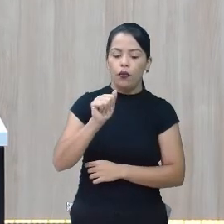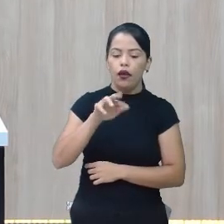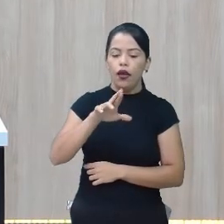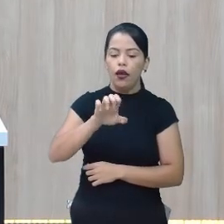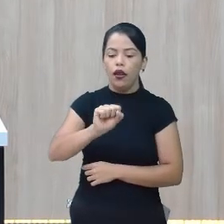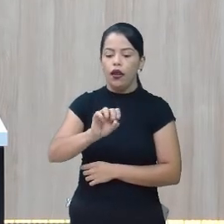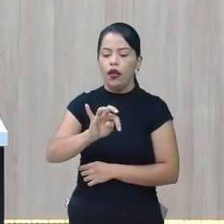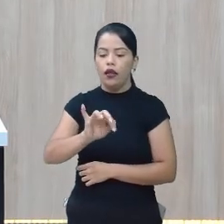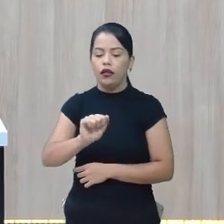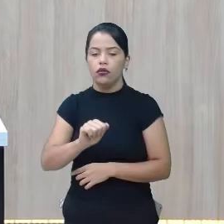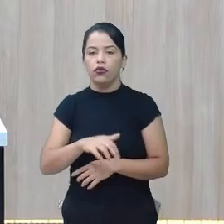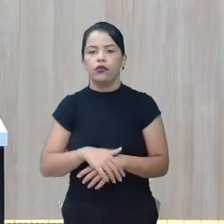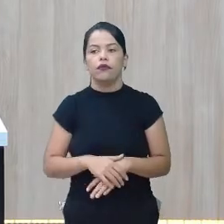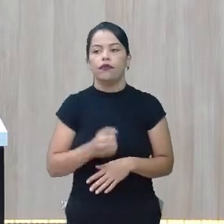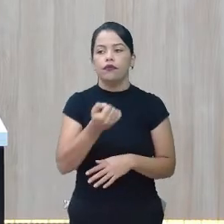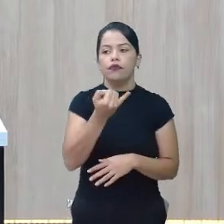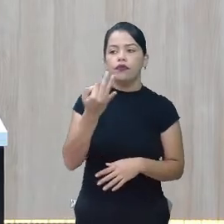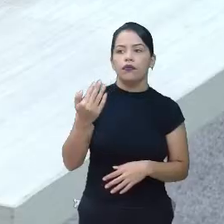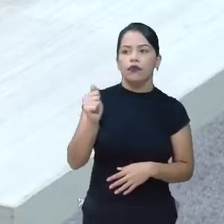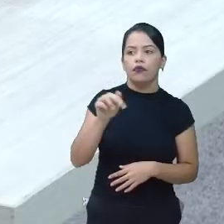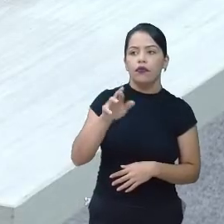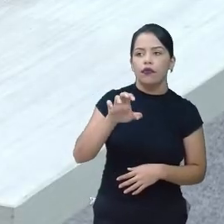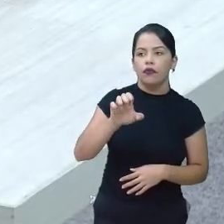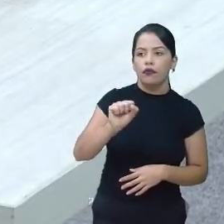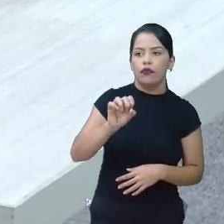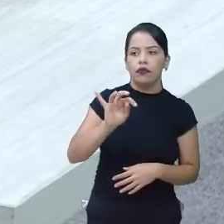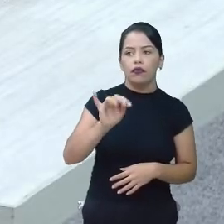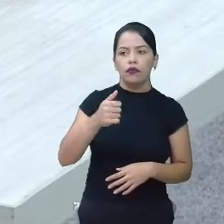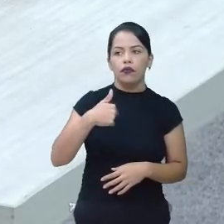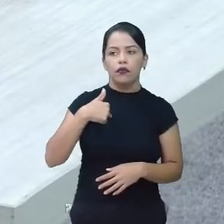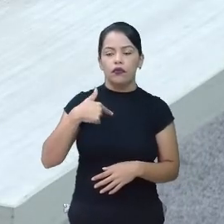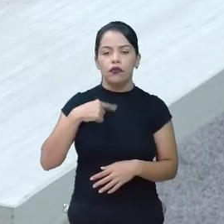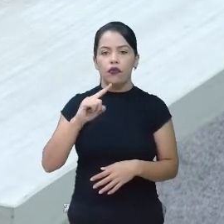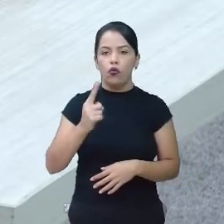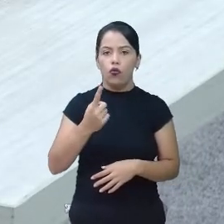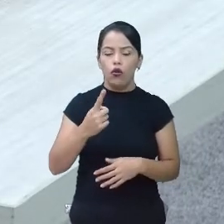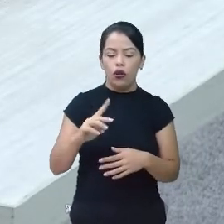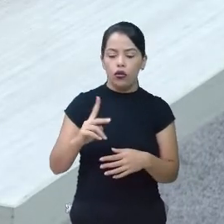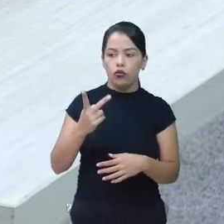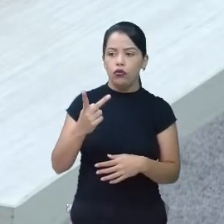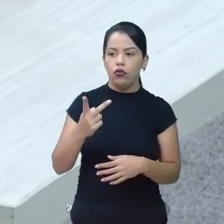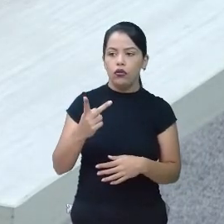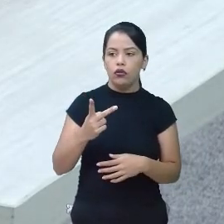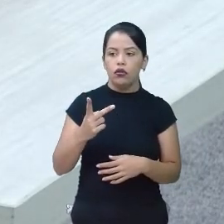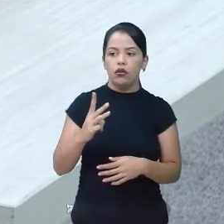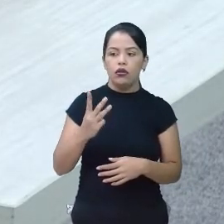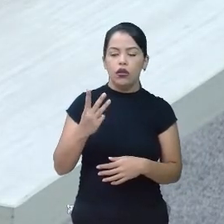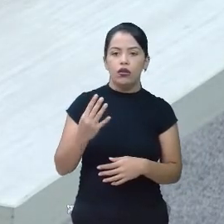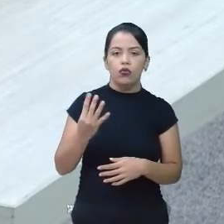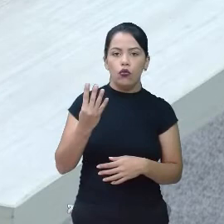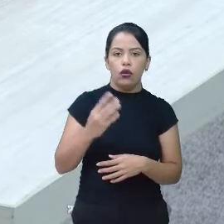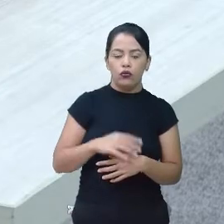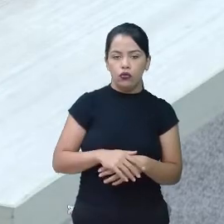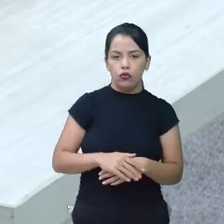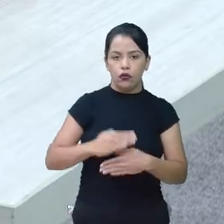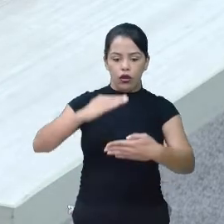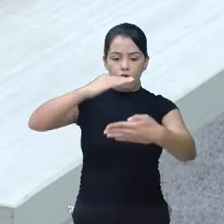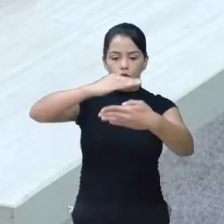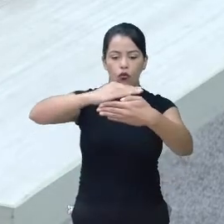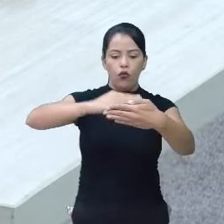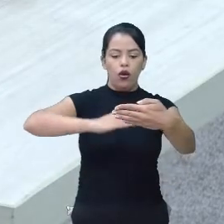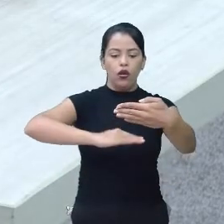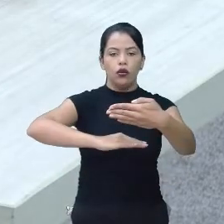aresta, tá? Então, quantas arestas eu tenho aqui, ó? Eu tenho 1, 2, e voltando aqui para trás, né? 3 e 4. E